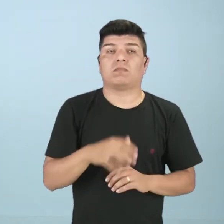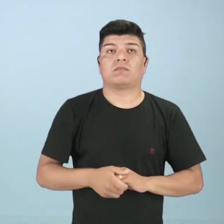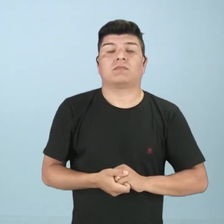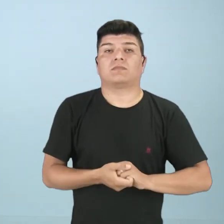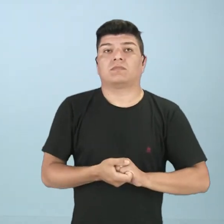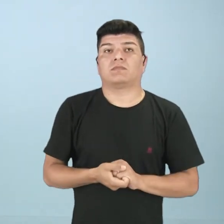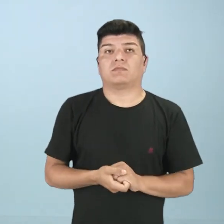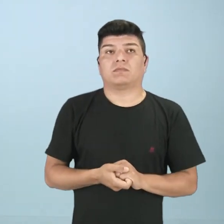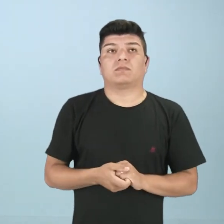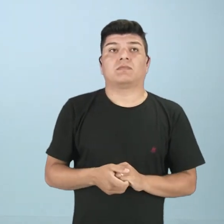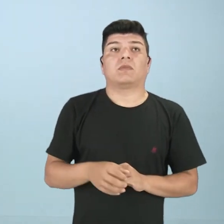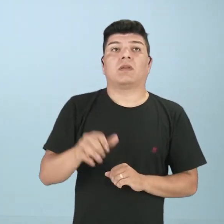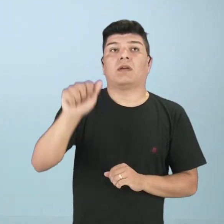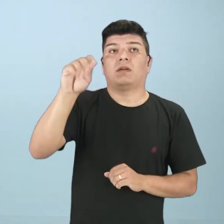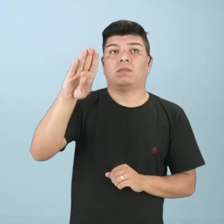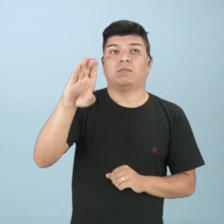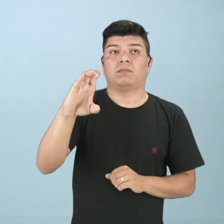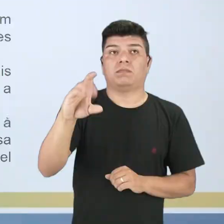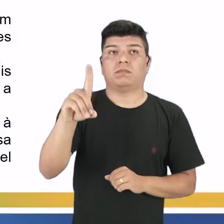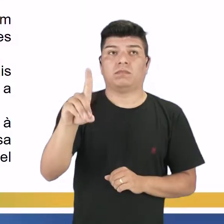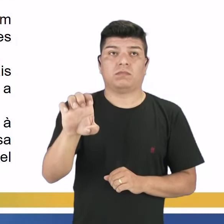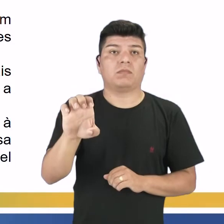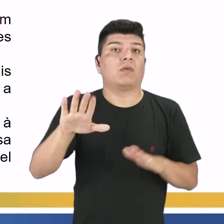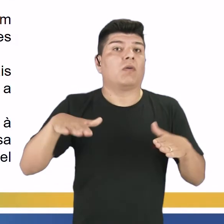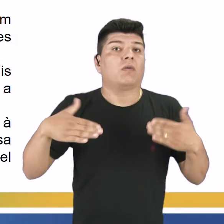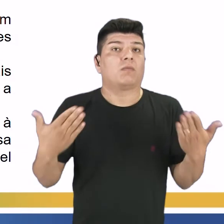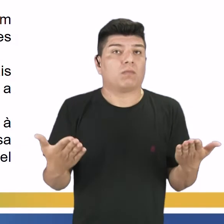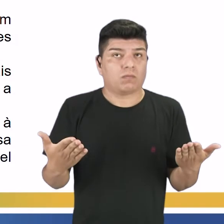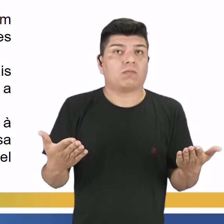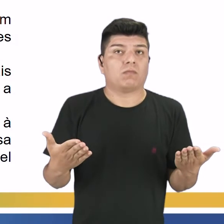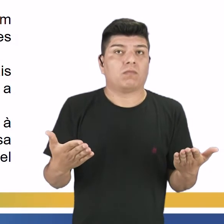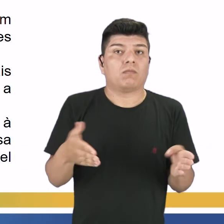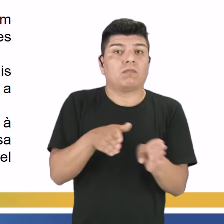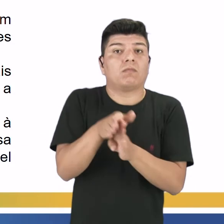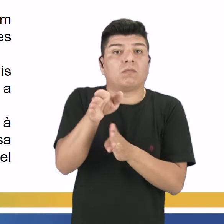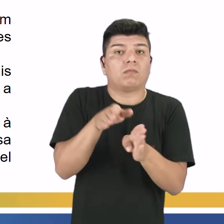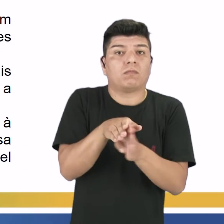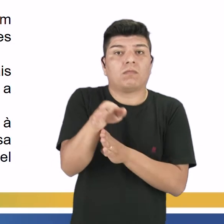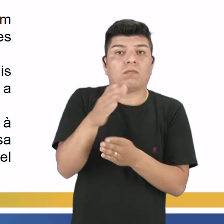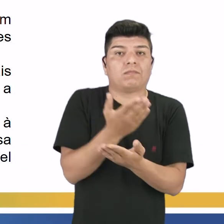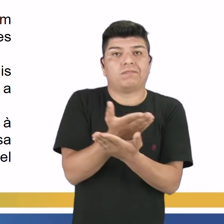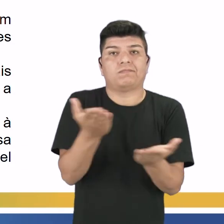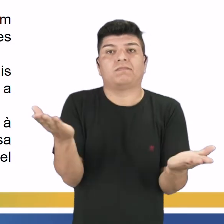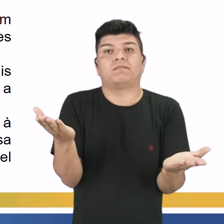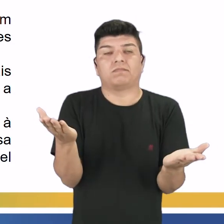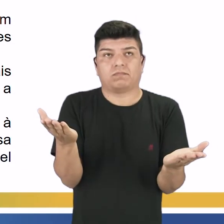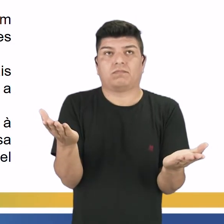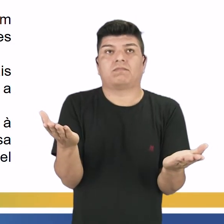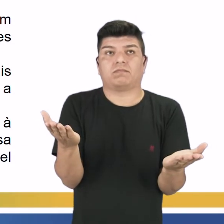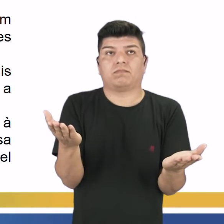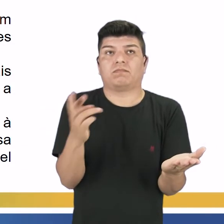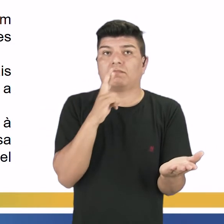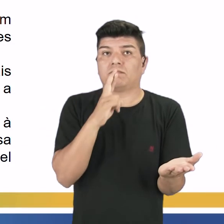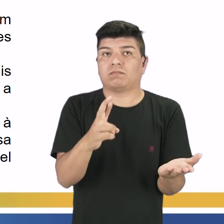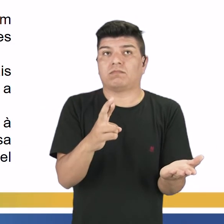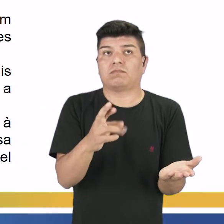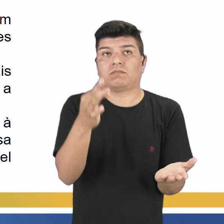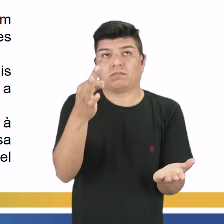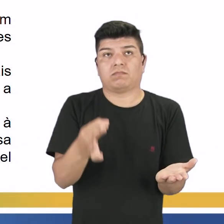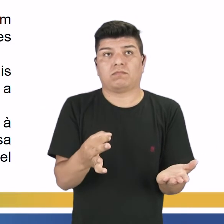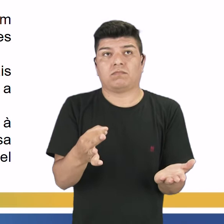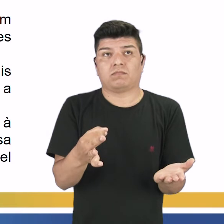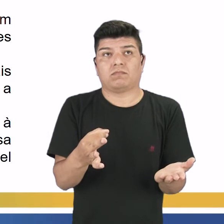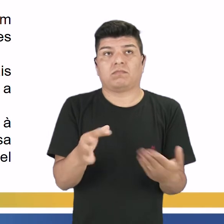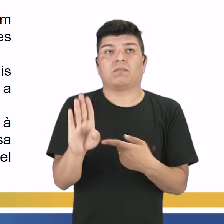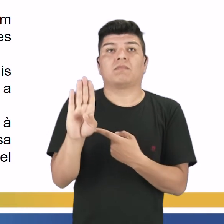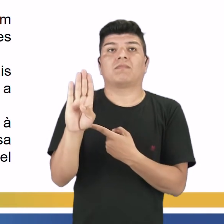Então, dessas alternativas, qual seria, tá, a mais recomendada, tá, para a questão? Seria